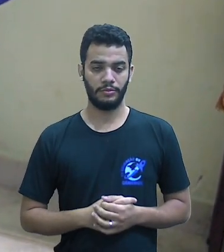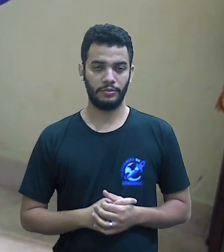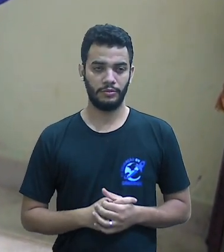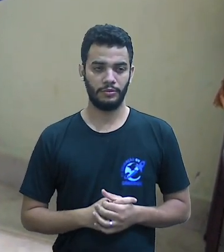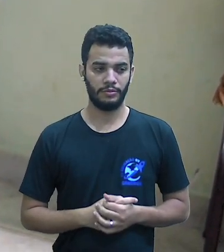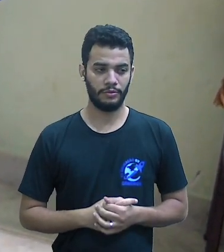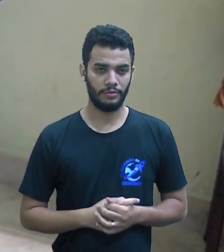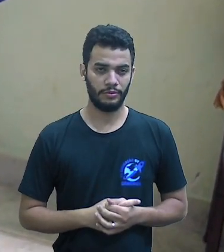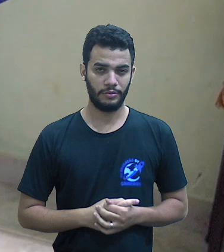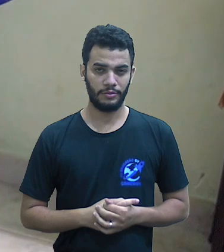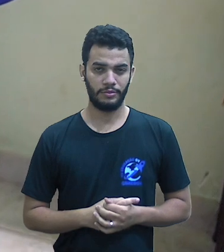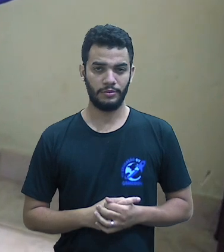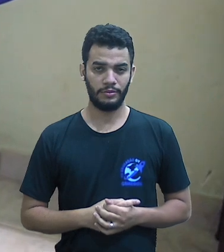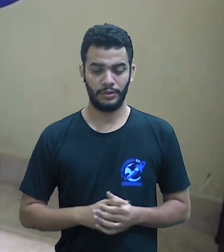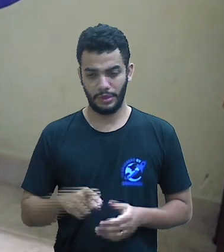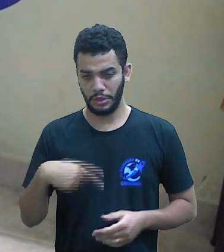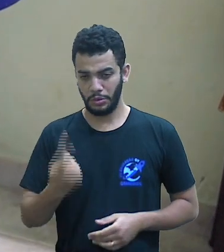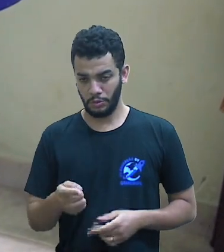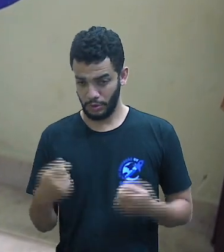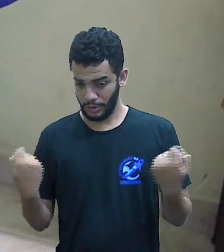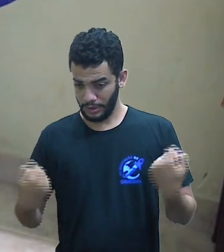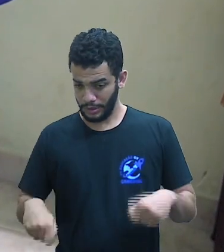Vai ter de castigo.